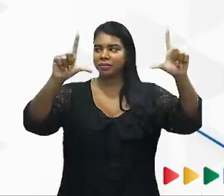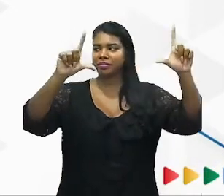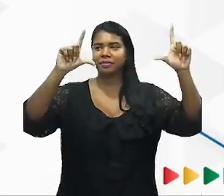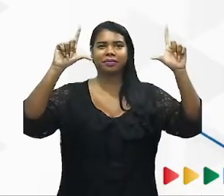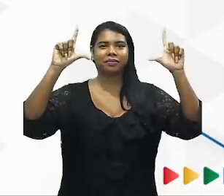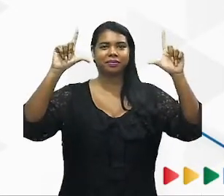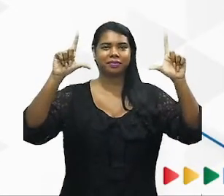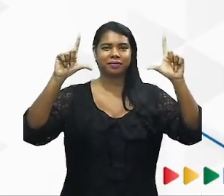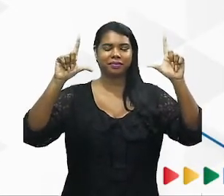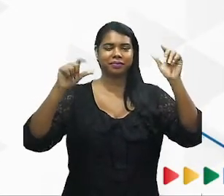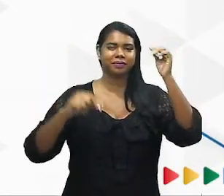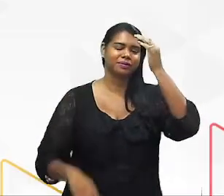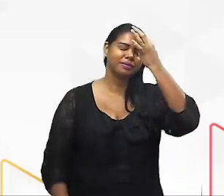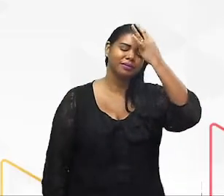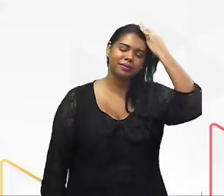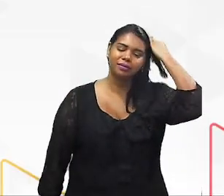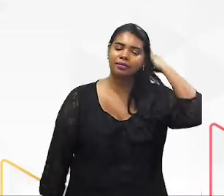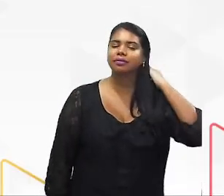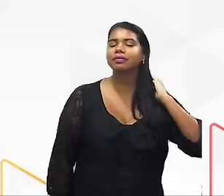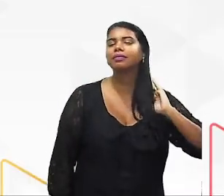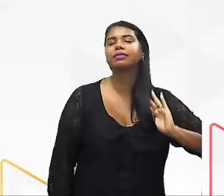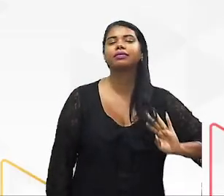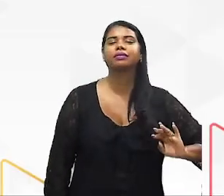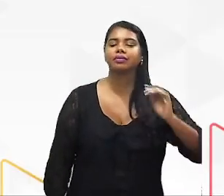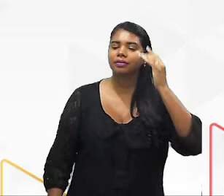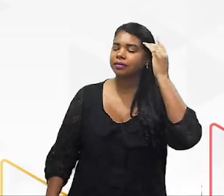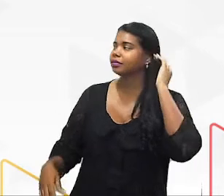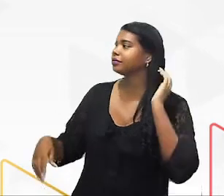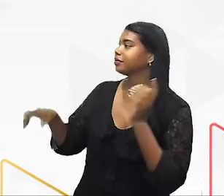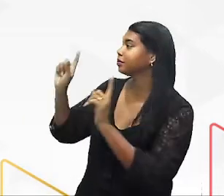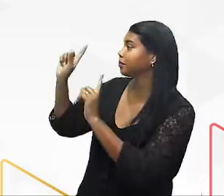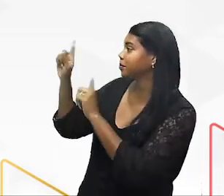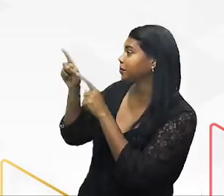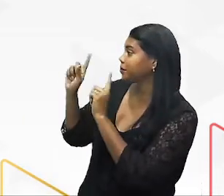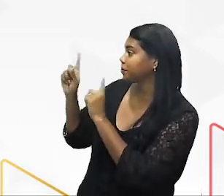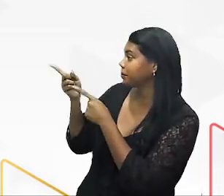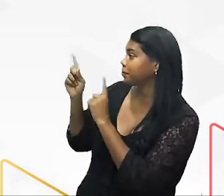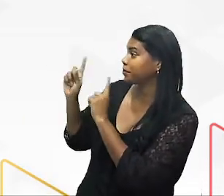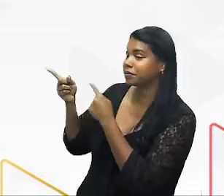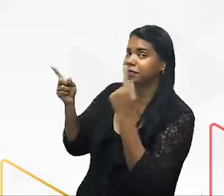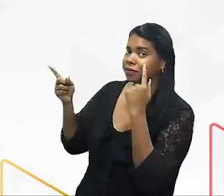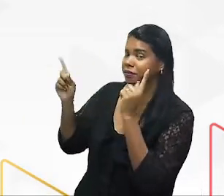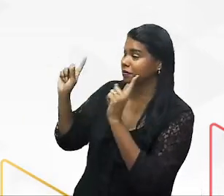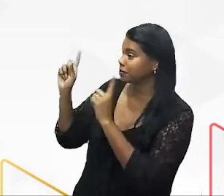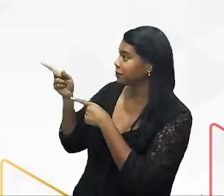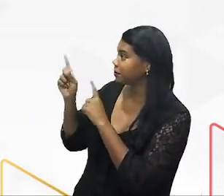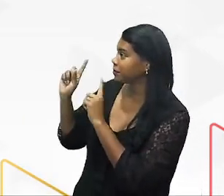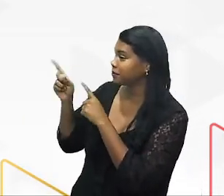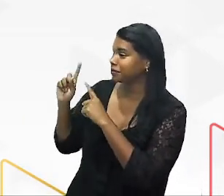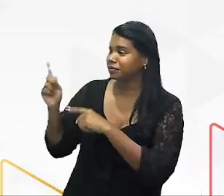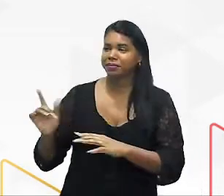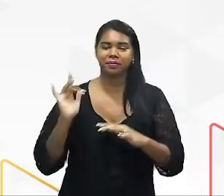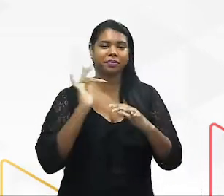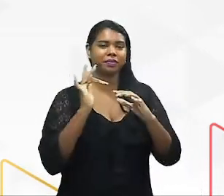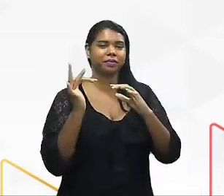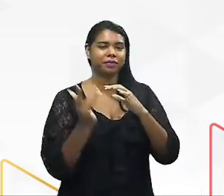slide. Vamos embora. Tá aqui as minhas redes sociais. Quem tiver alguma pergunta,